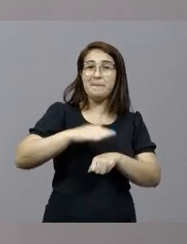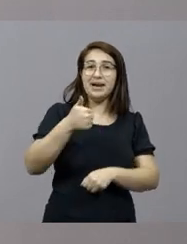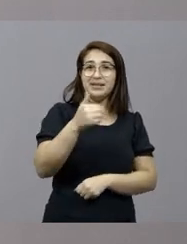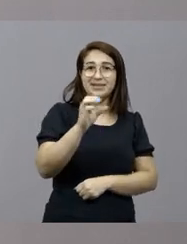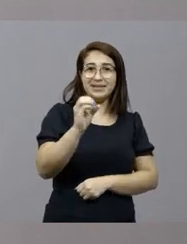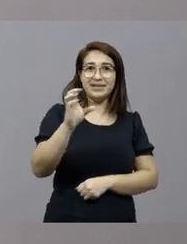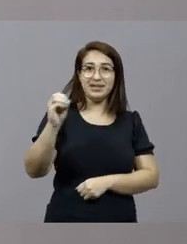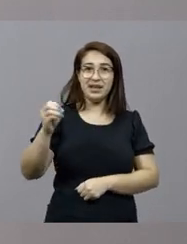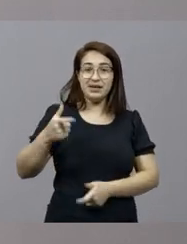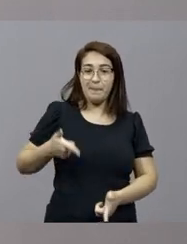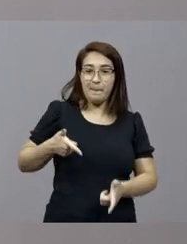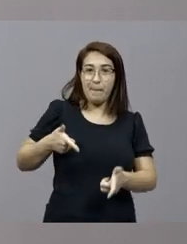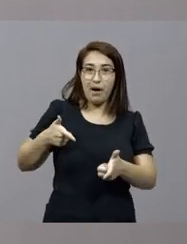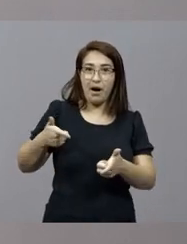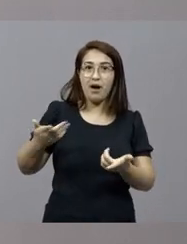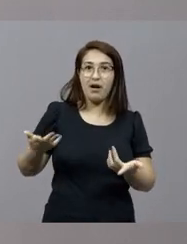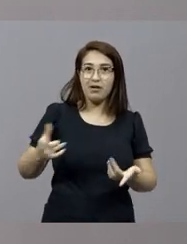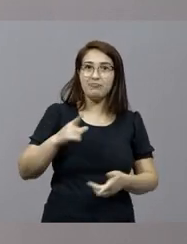e